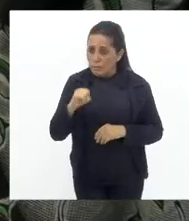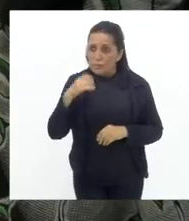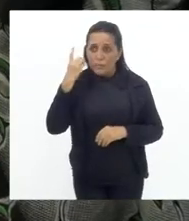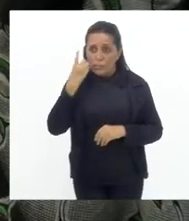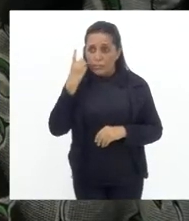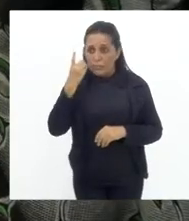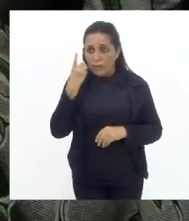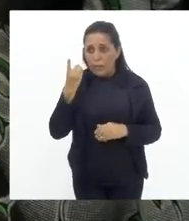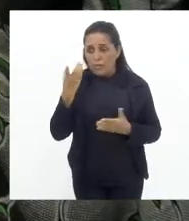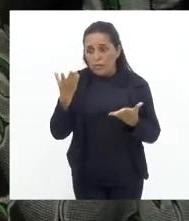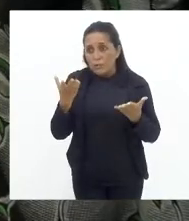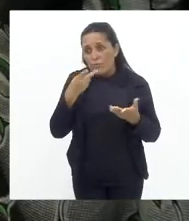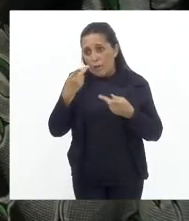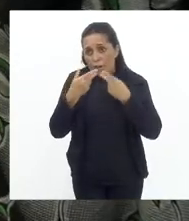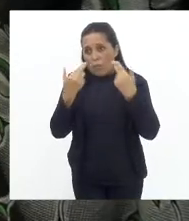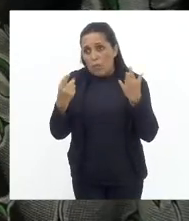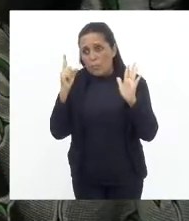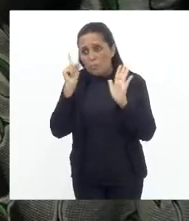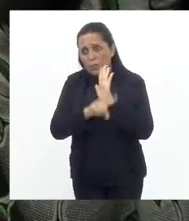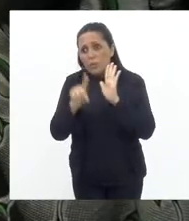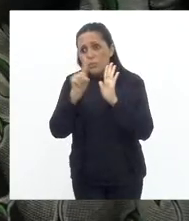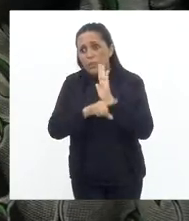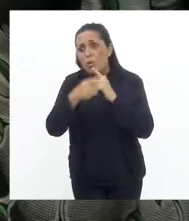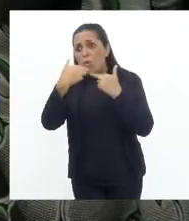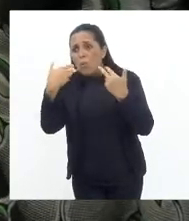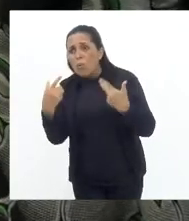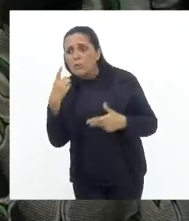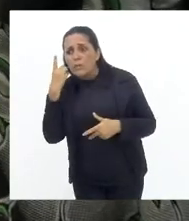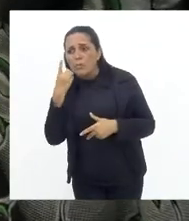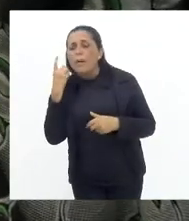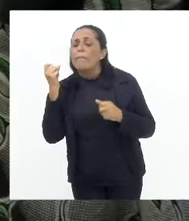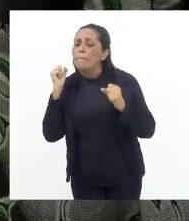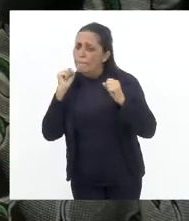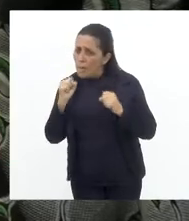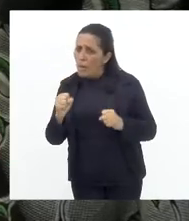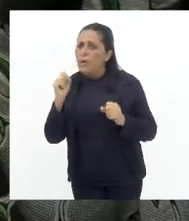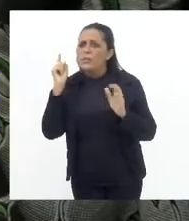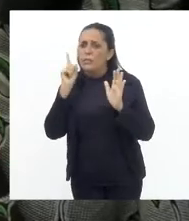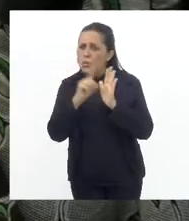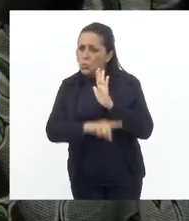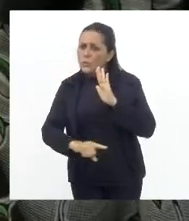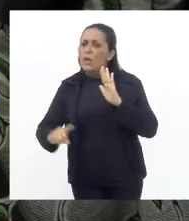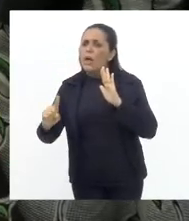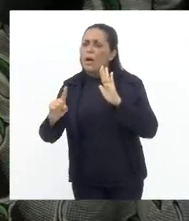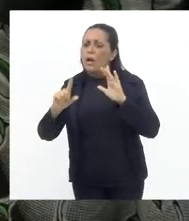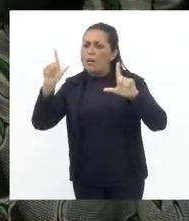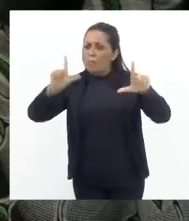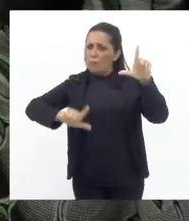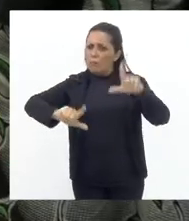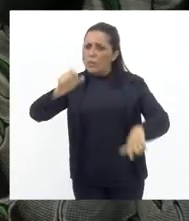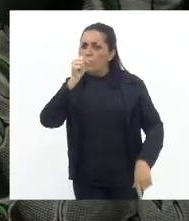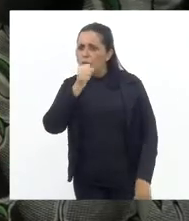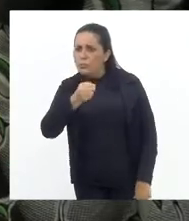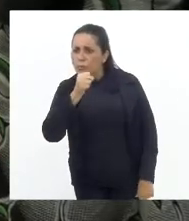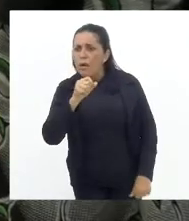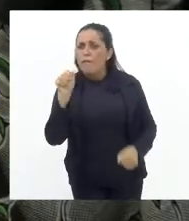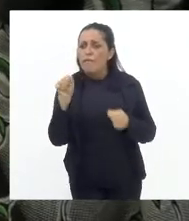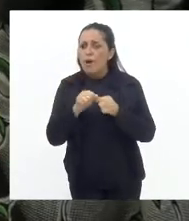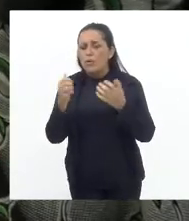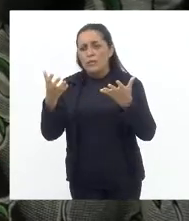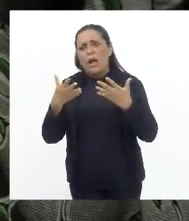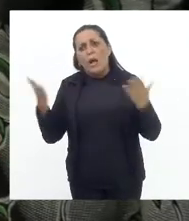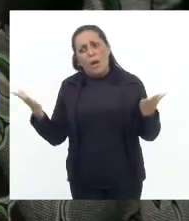deputado quer fazer insinuações quer perguntar sobre outros deputados Pergunte para imprensa faça o que ele quiser